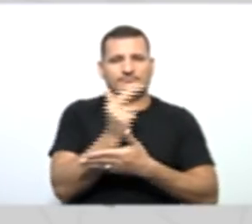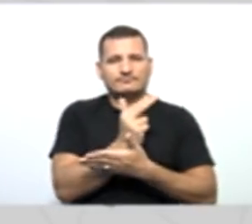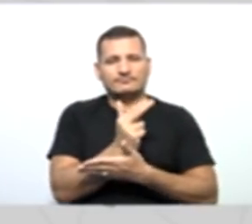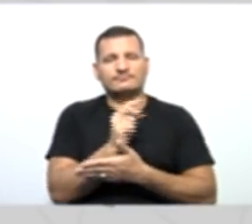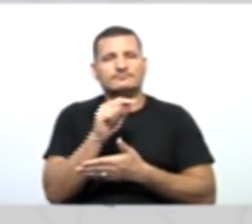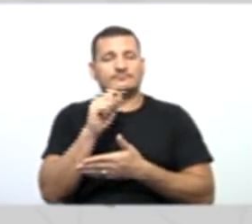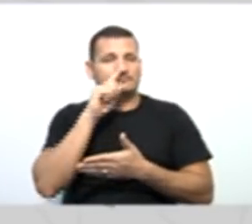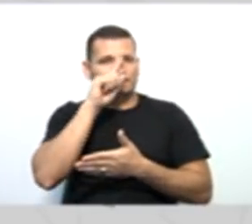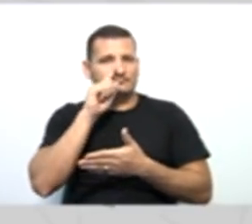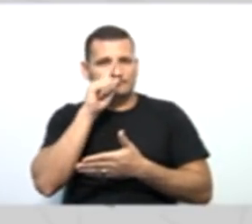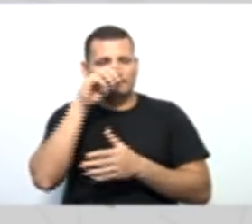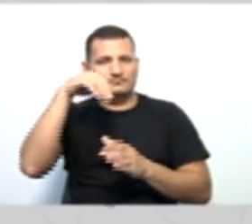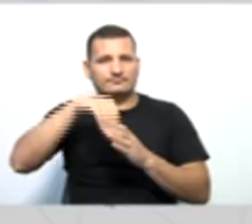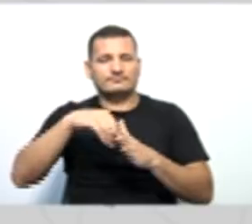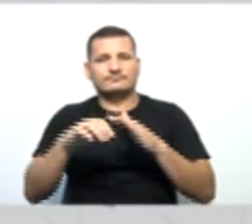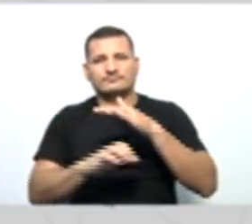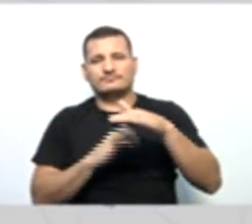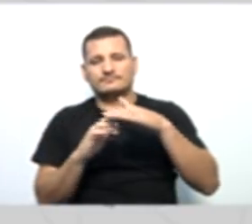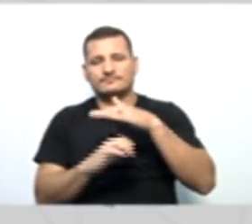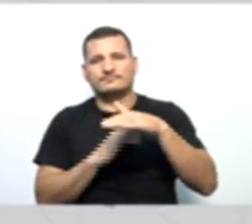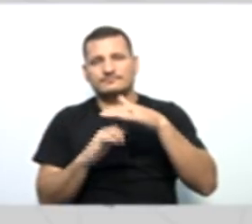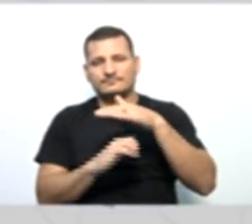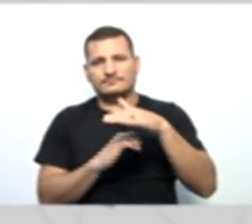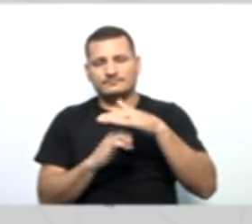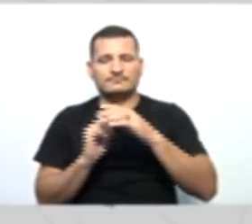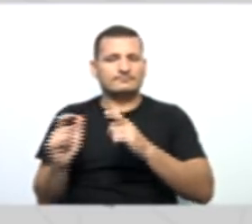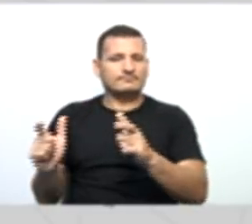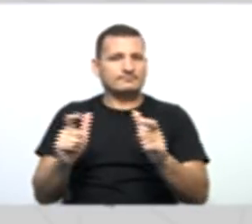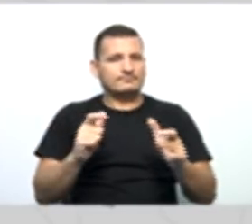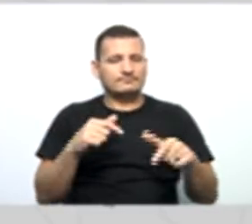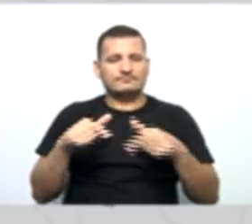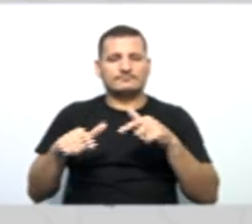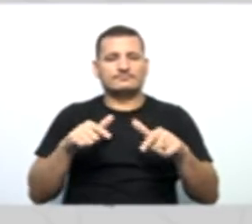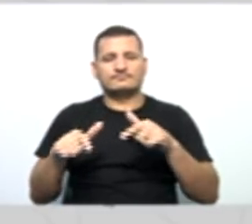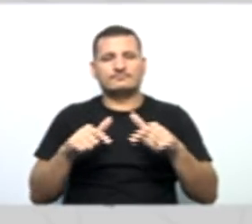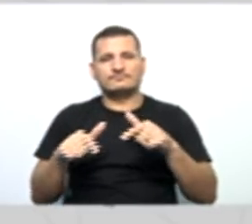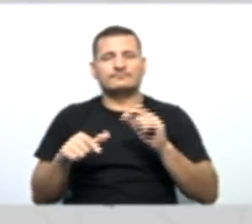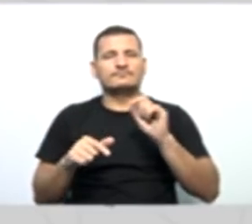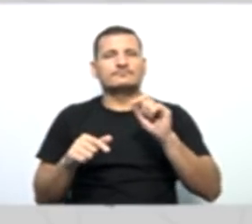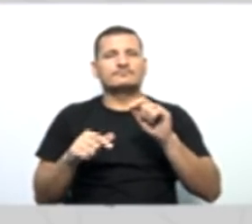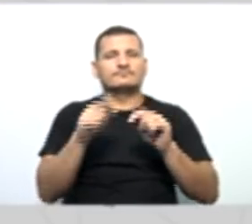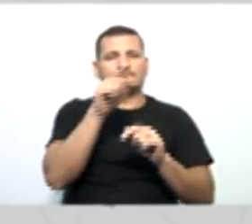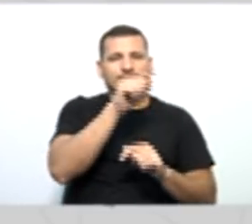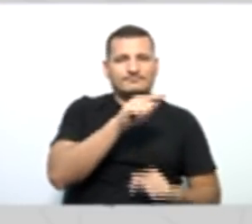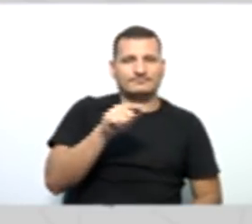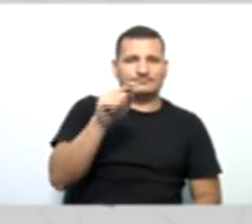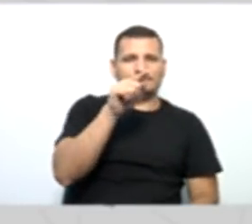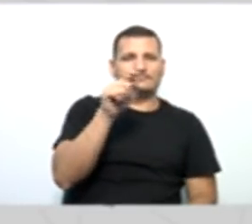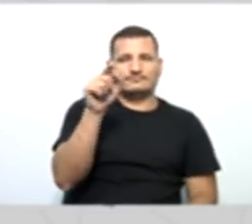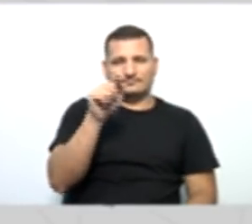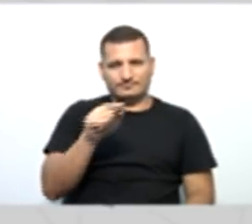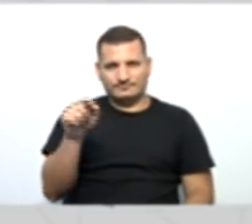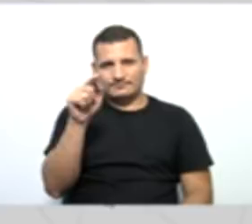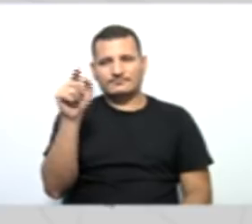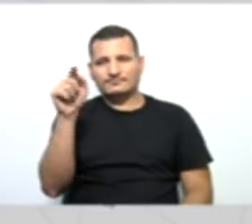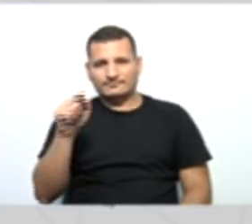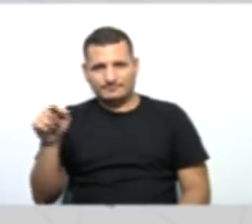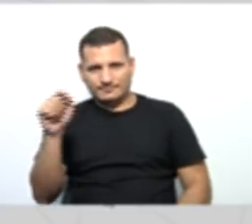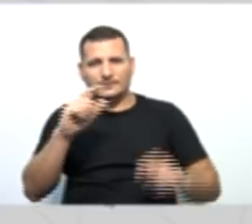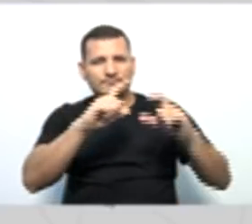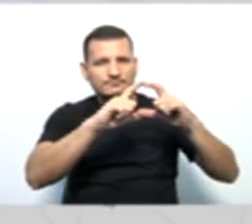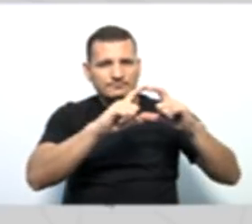dos riscos existente nos locais de trabalho por meio de círculos de diferentes tamanhos e